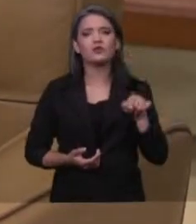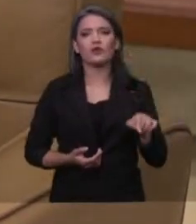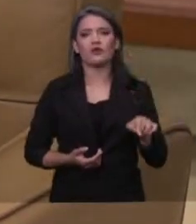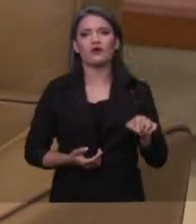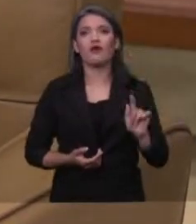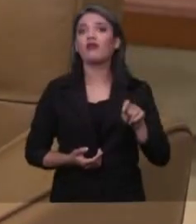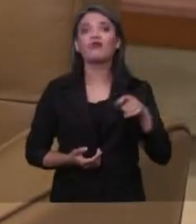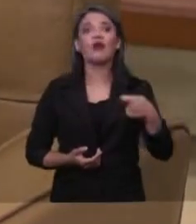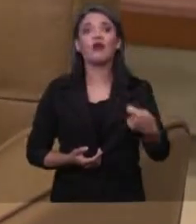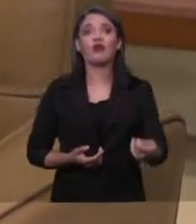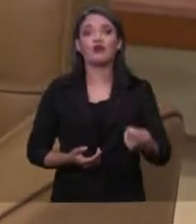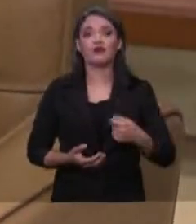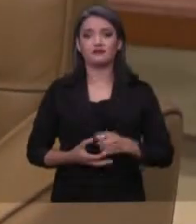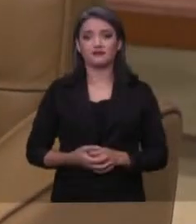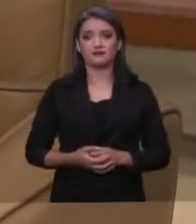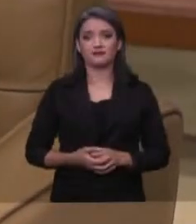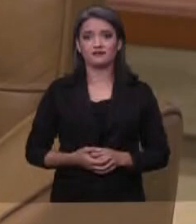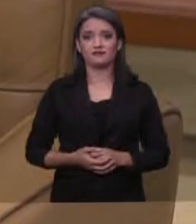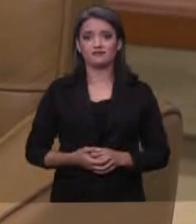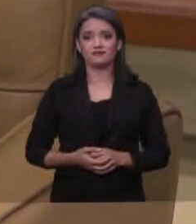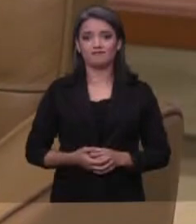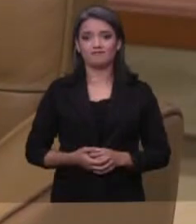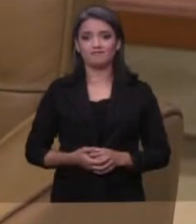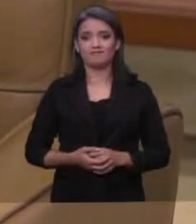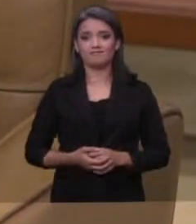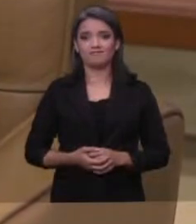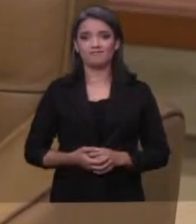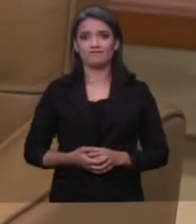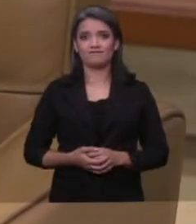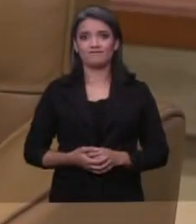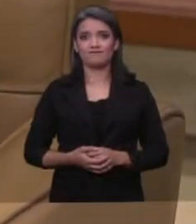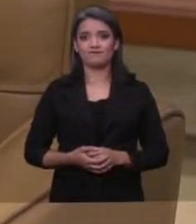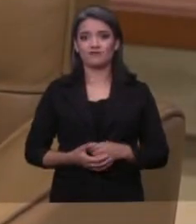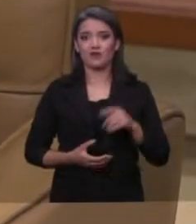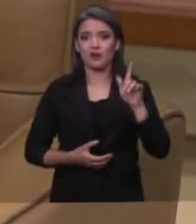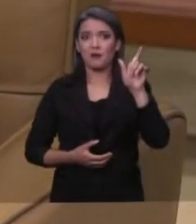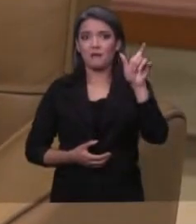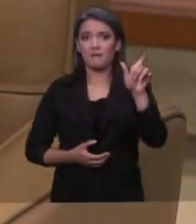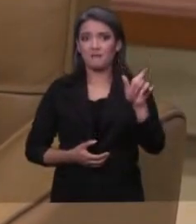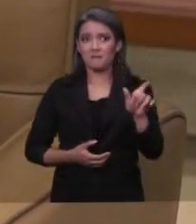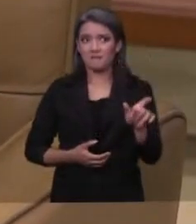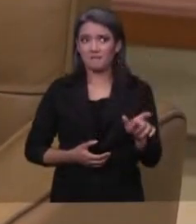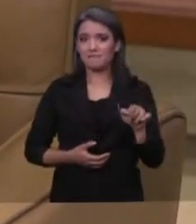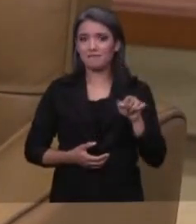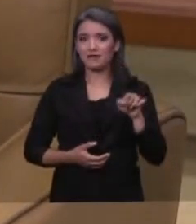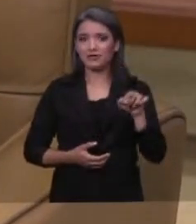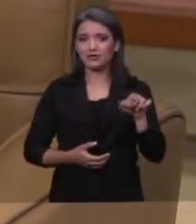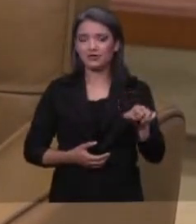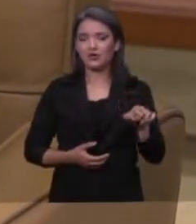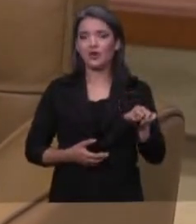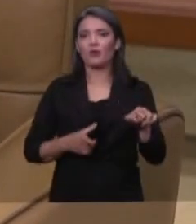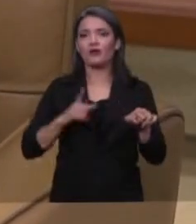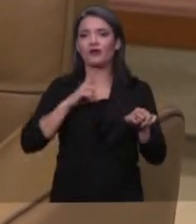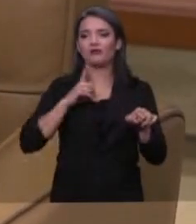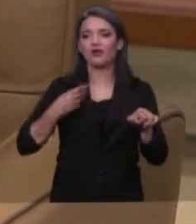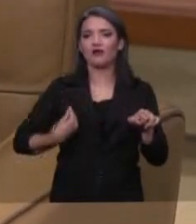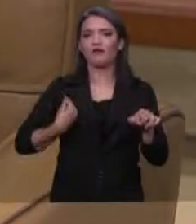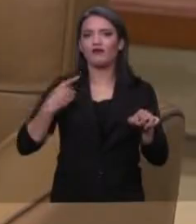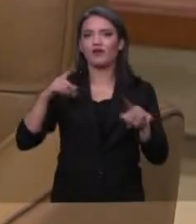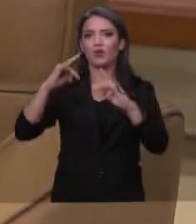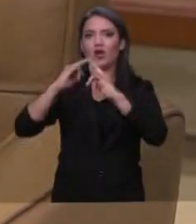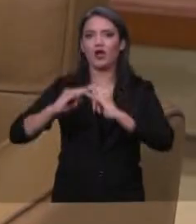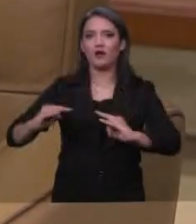personagens? Personagem que estava a residir nesses